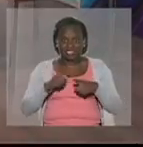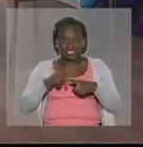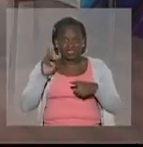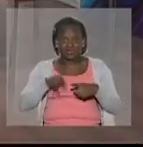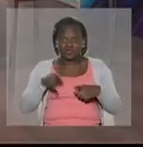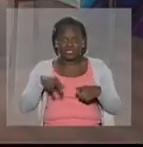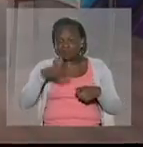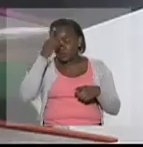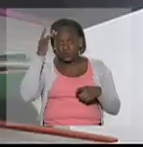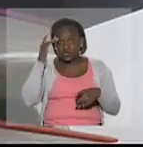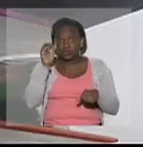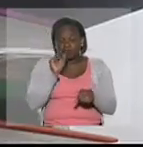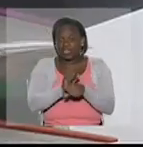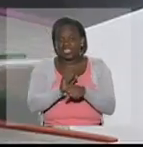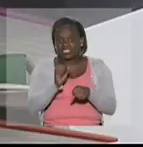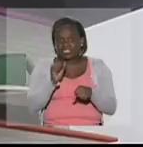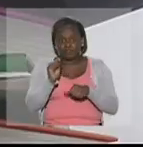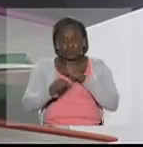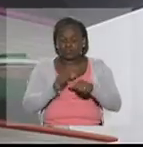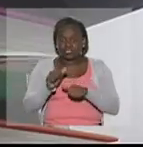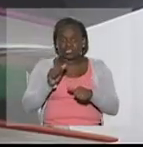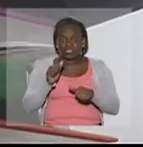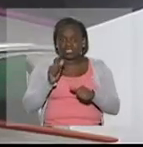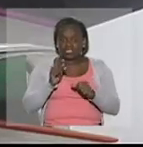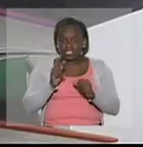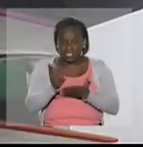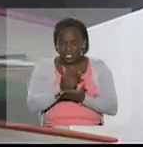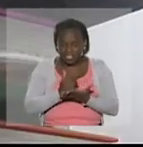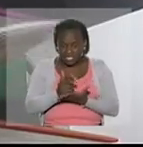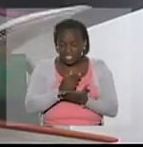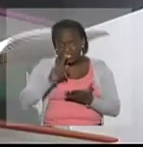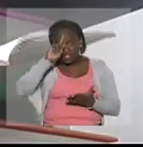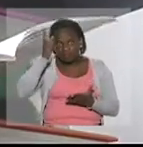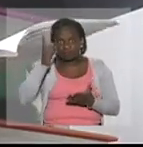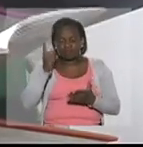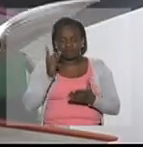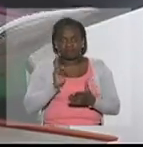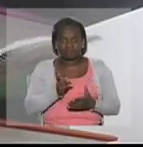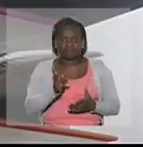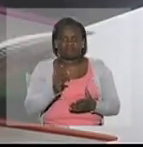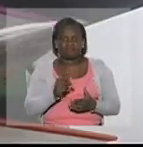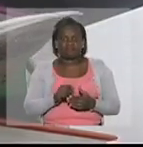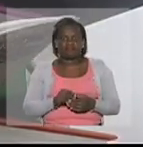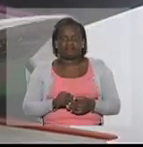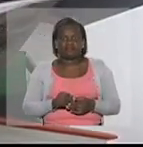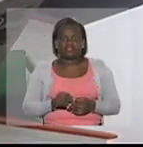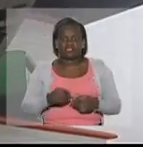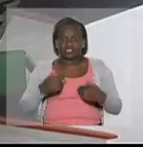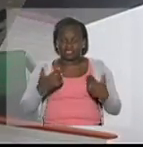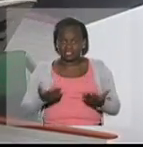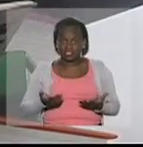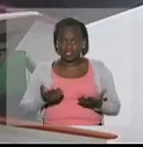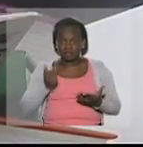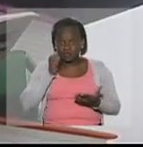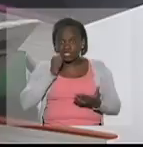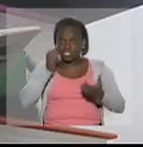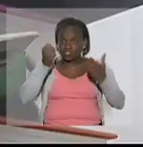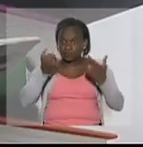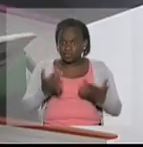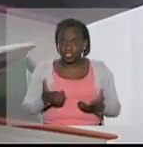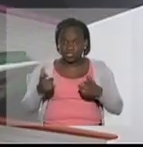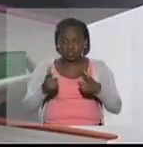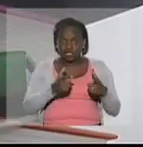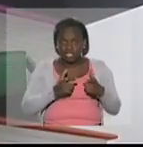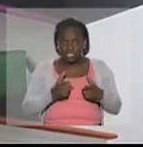porque a gente nunca deixa de ser cada desenho que os criou né então ela ela fala do